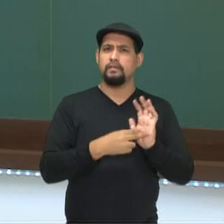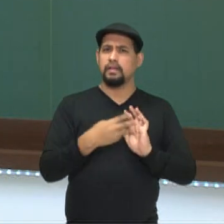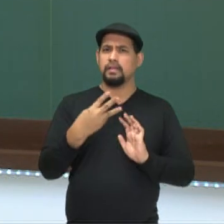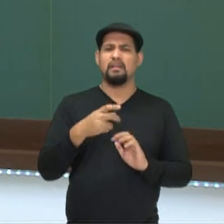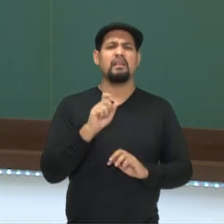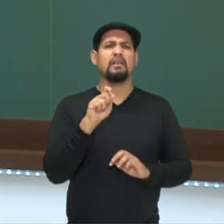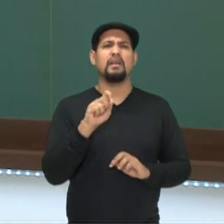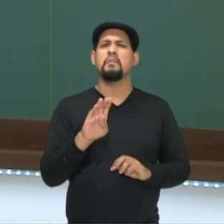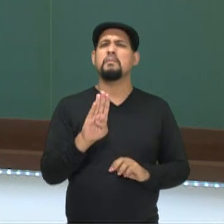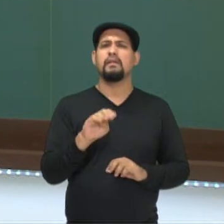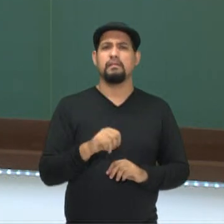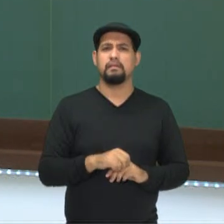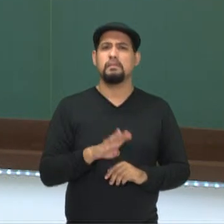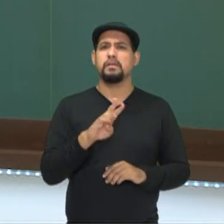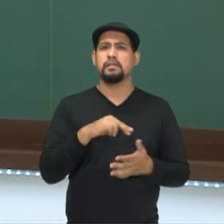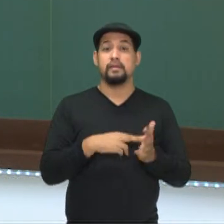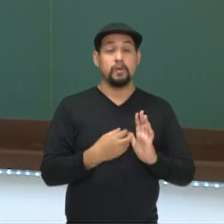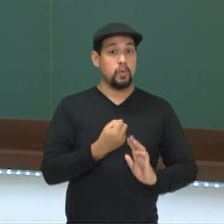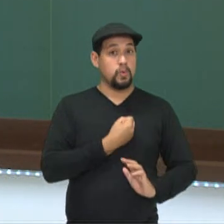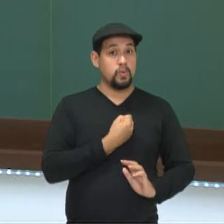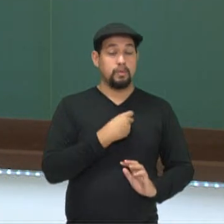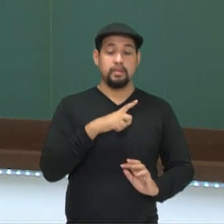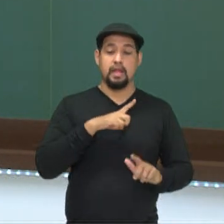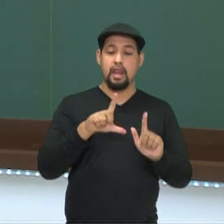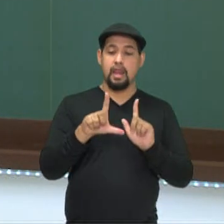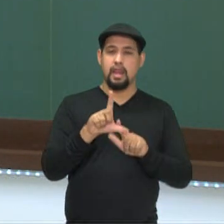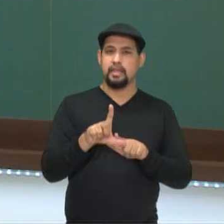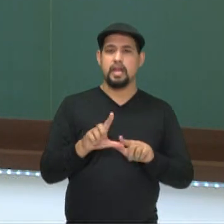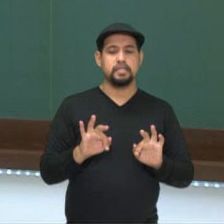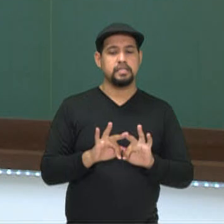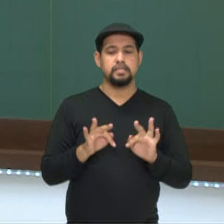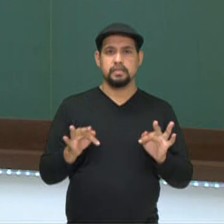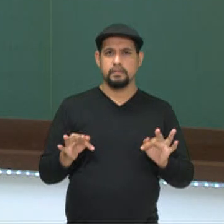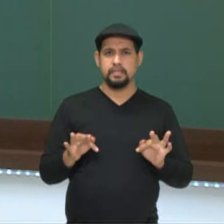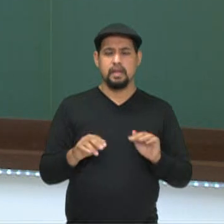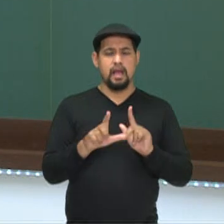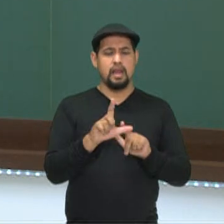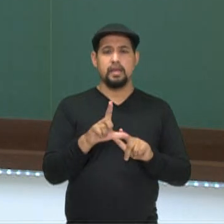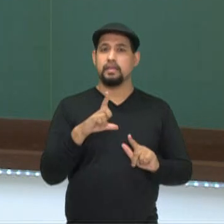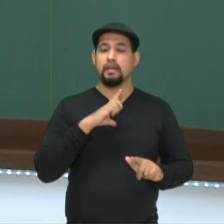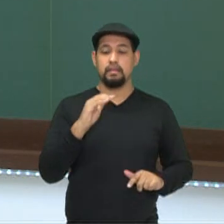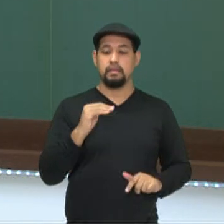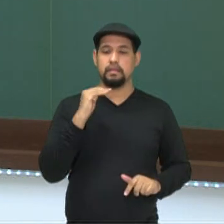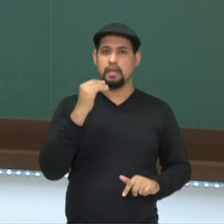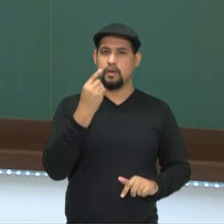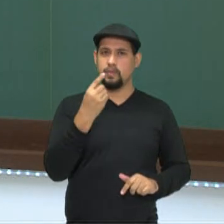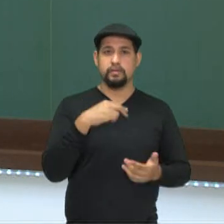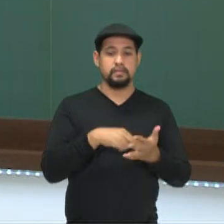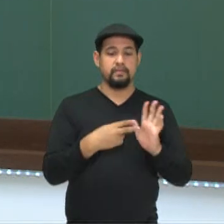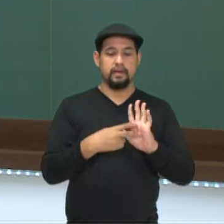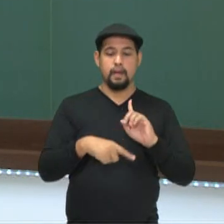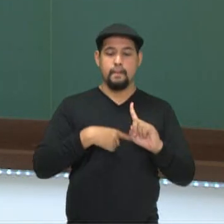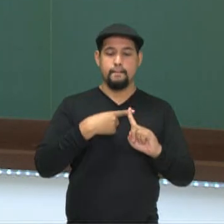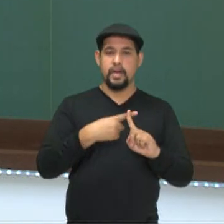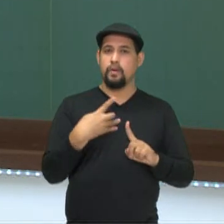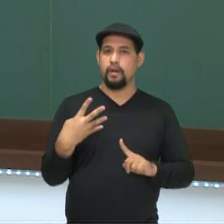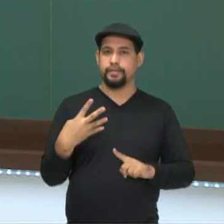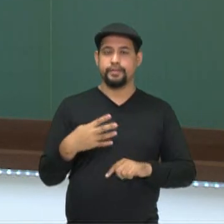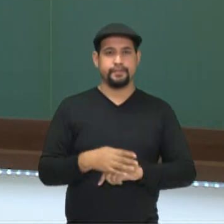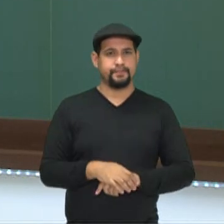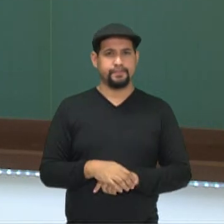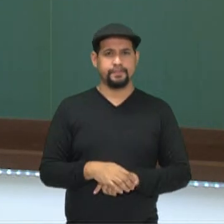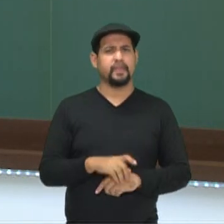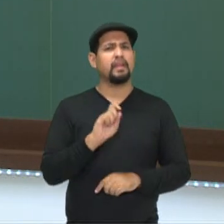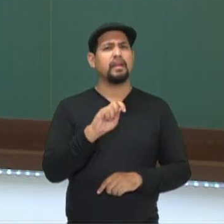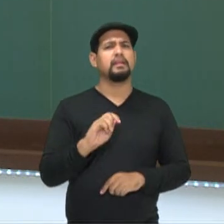é o b? B é o número que acompanha a letra simples. A letra que está elevada a 1, ó. Então, é mais 4. E